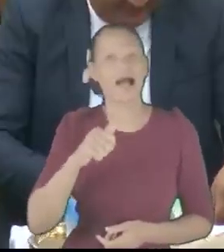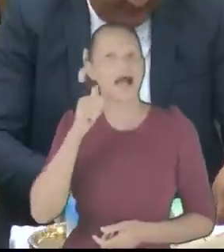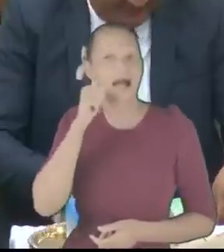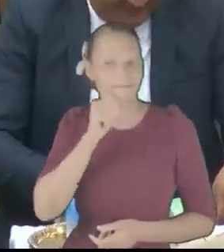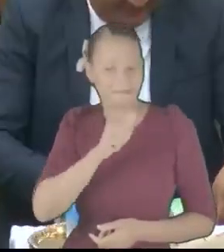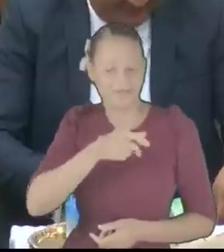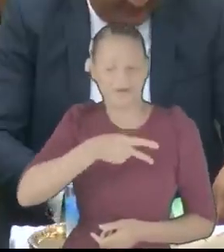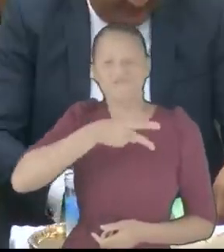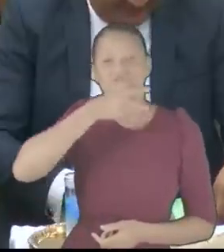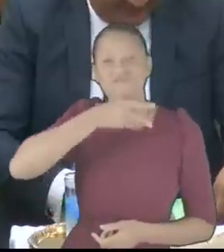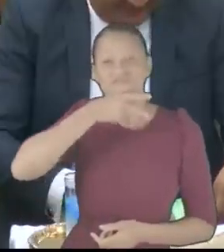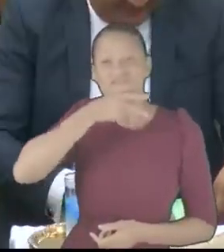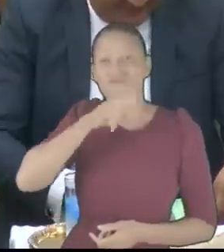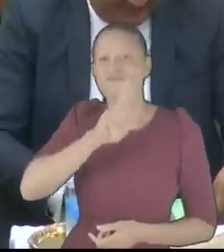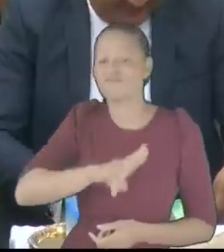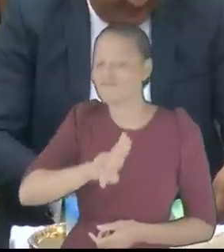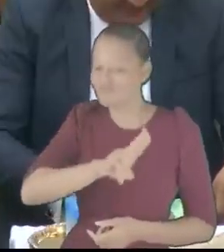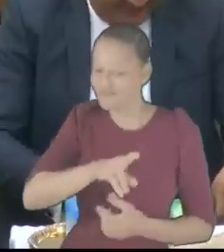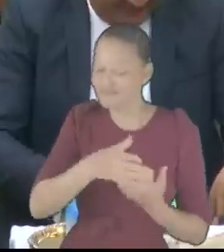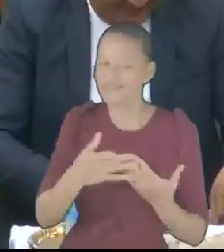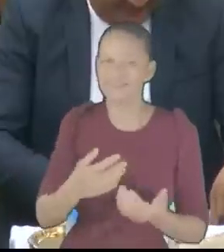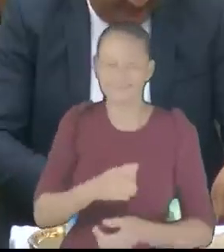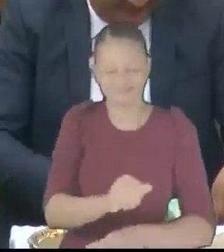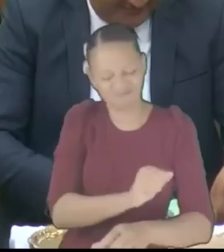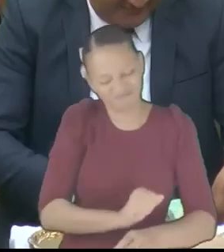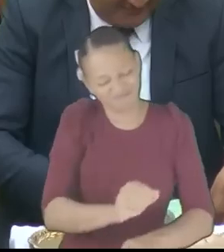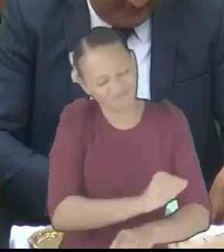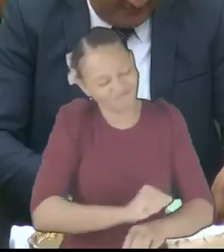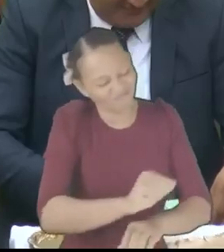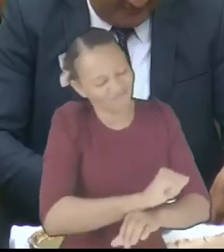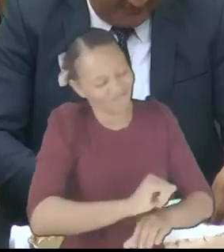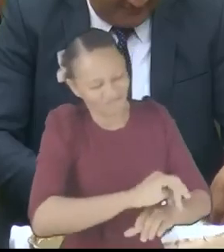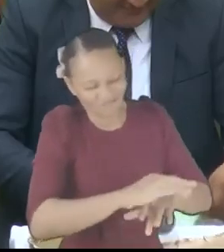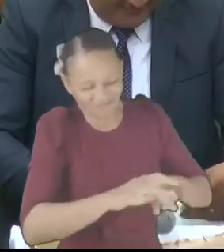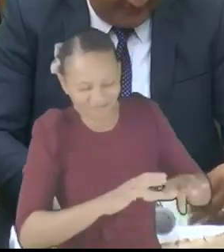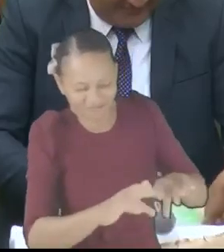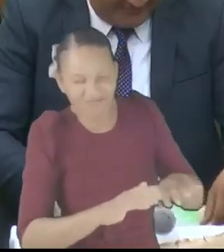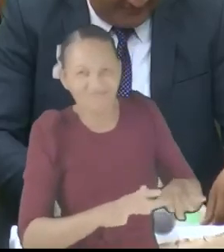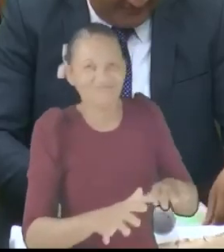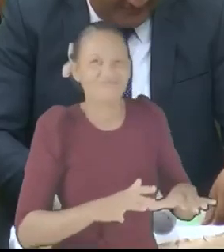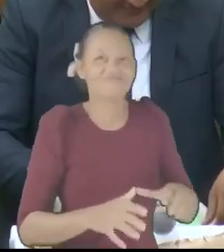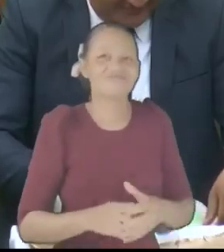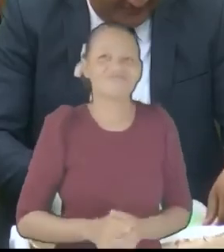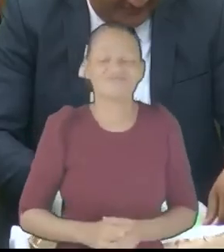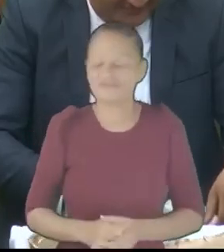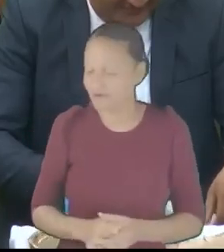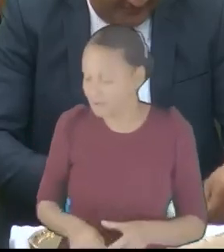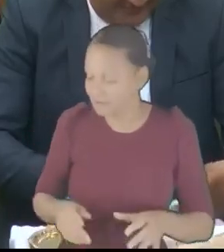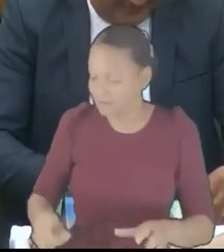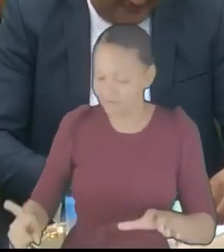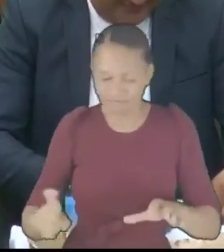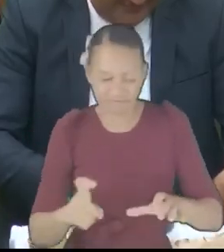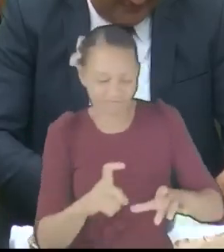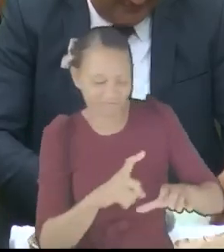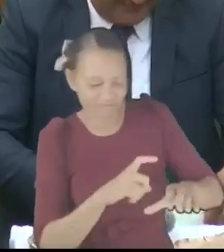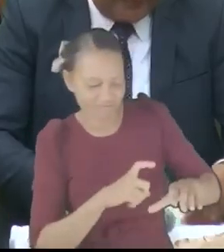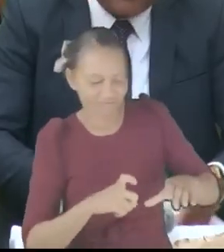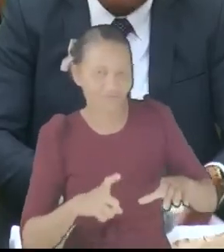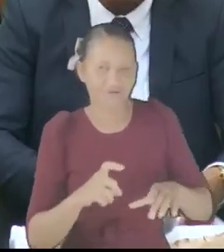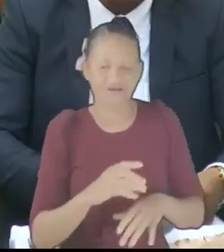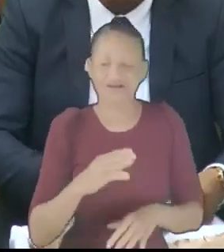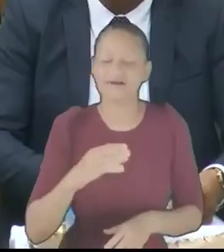usava. Glória a Deus. Aí você esfrega a porquinha, você bota loção Camélia